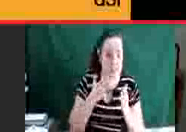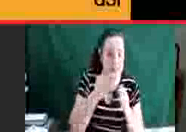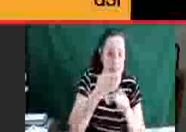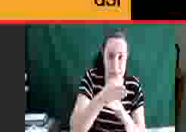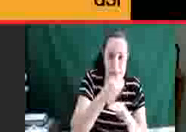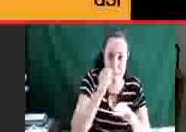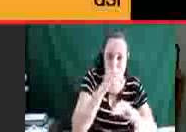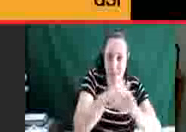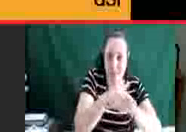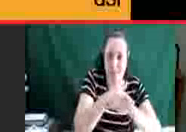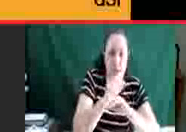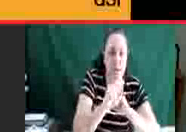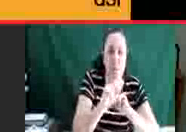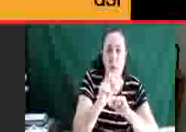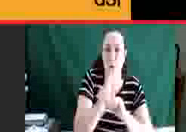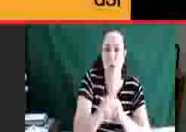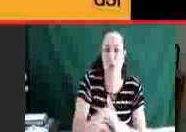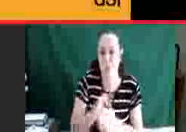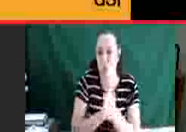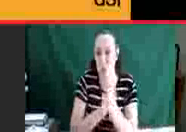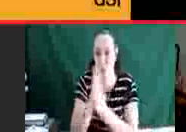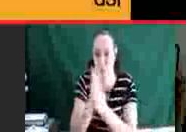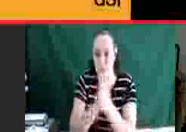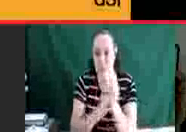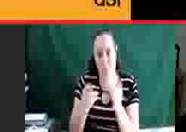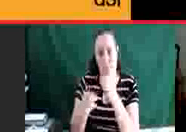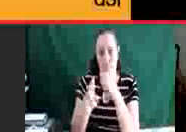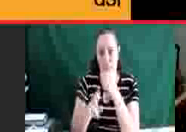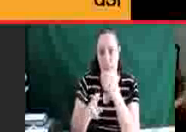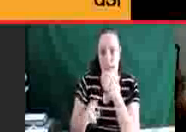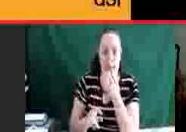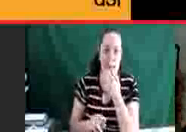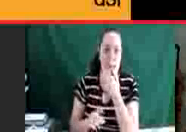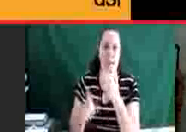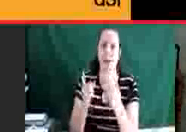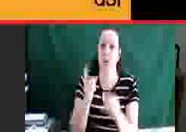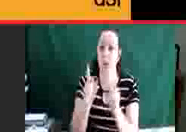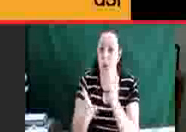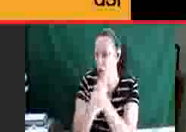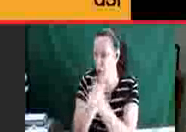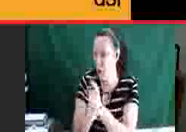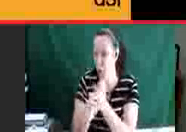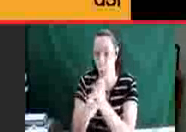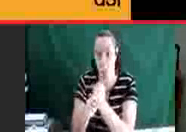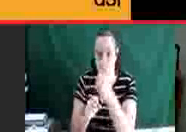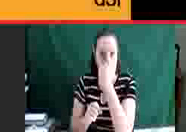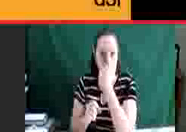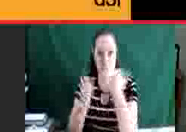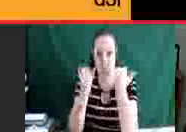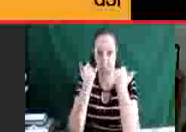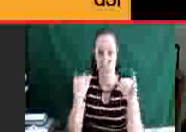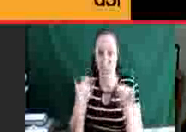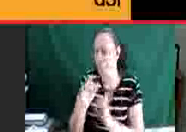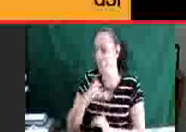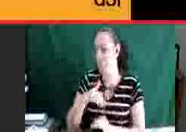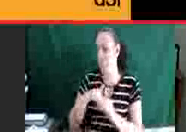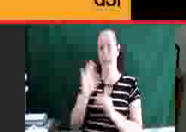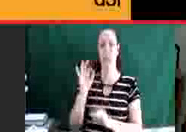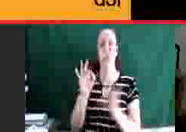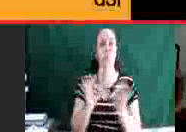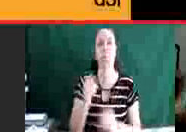interesse, tá? Eu fico à disposição e a gente marca um mini curso. Né? Inclusive, eu passei um